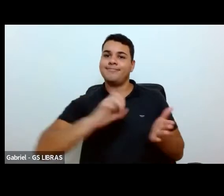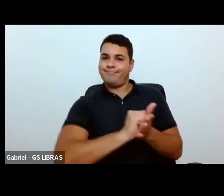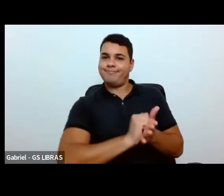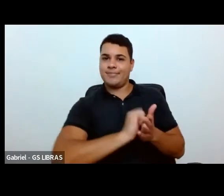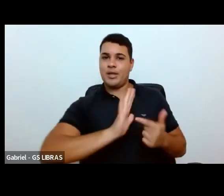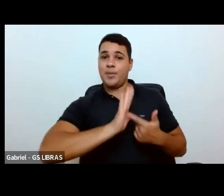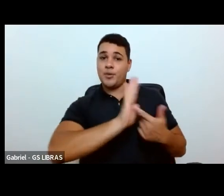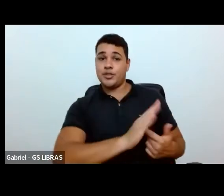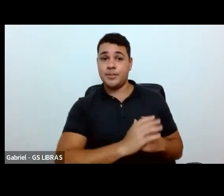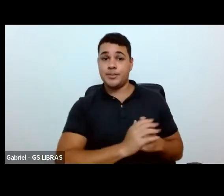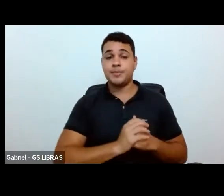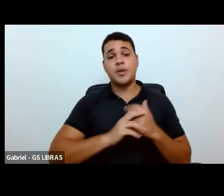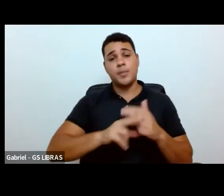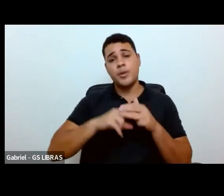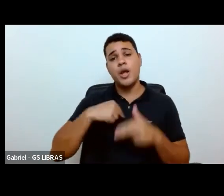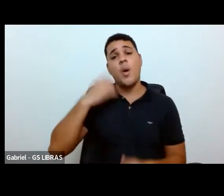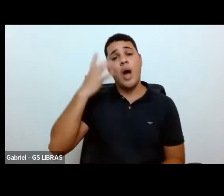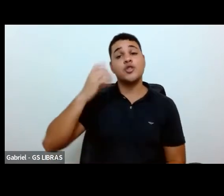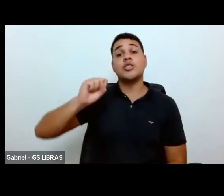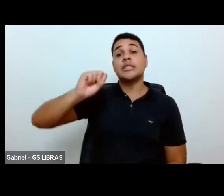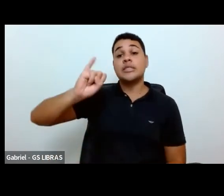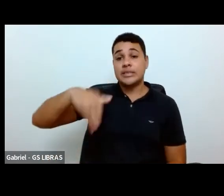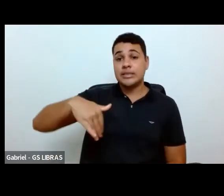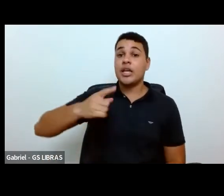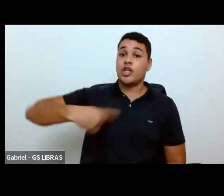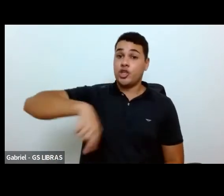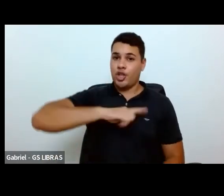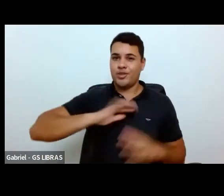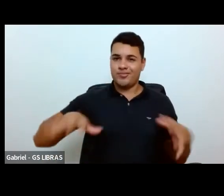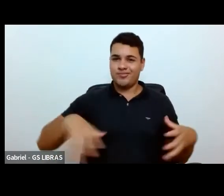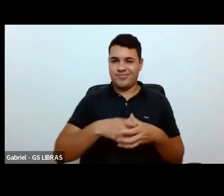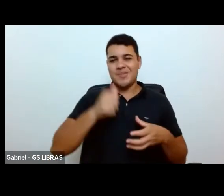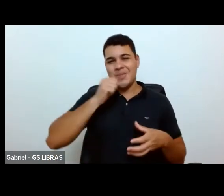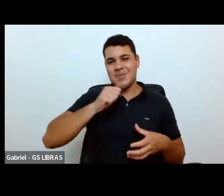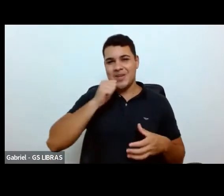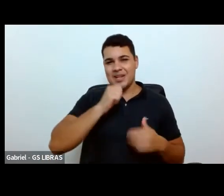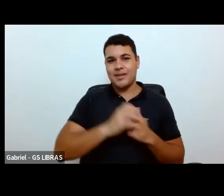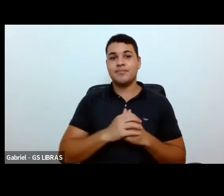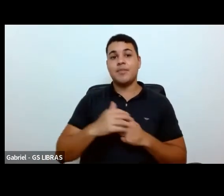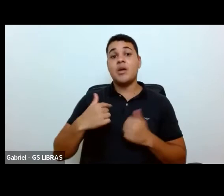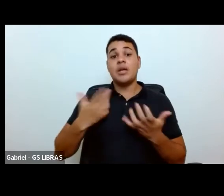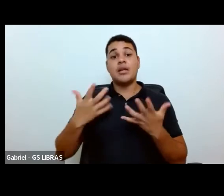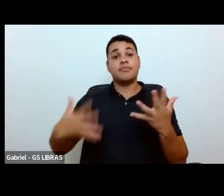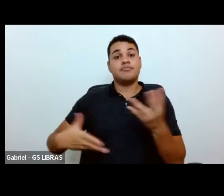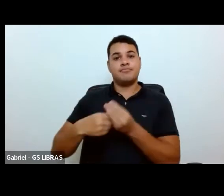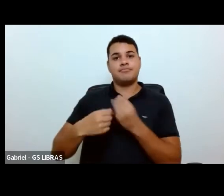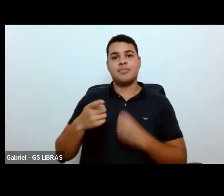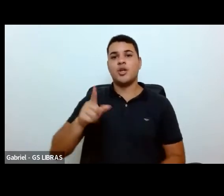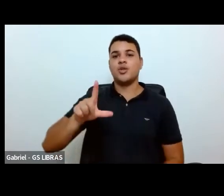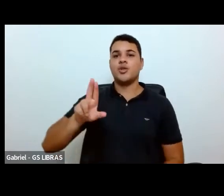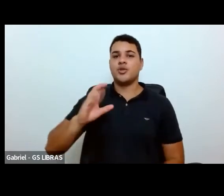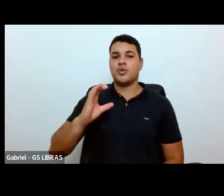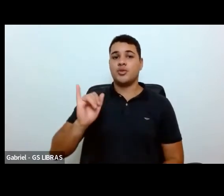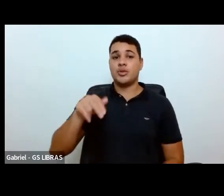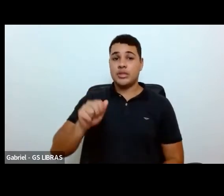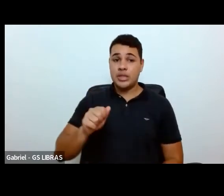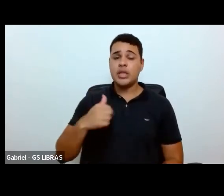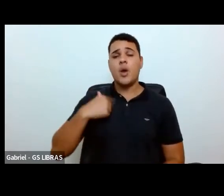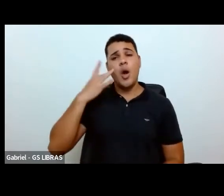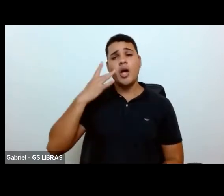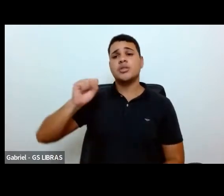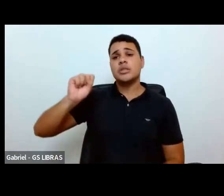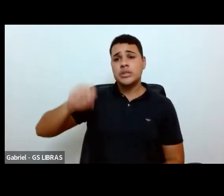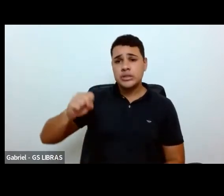dimensão. E daí eu acho que sim, que nós mulheres, né? Até pela pergunta da Luciana, e gostaria de ouvir as outras, acho que sim, a gente